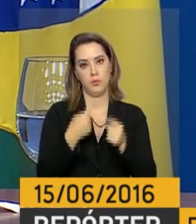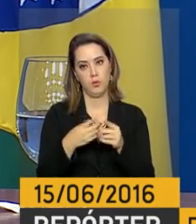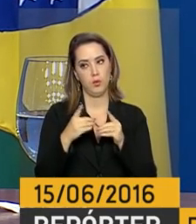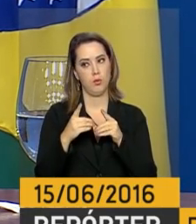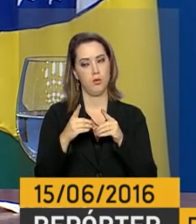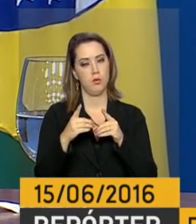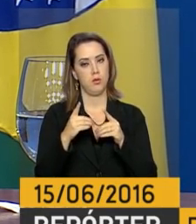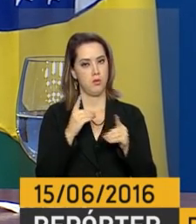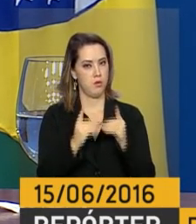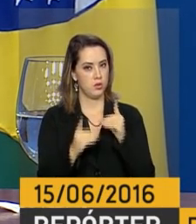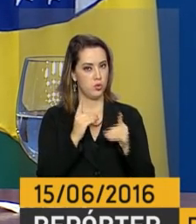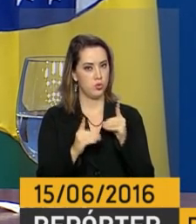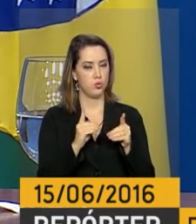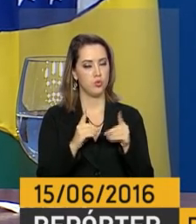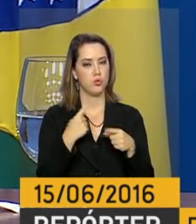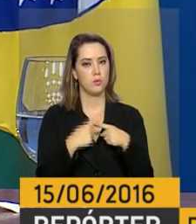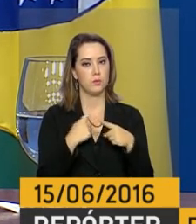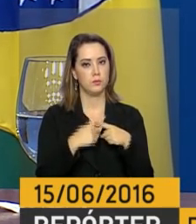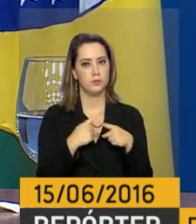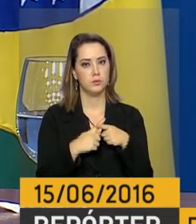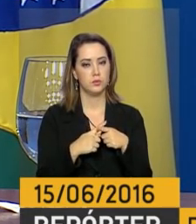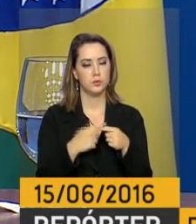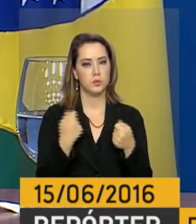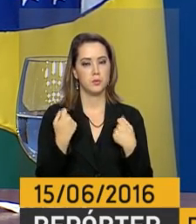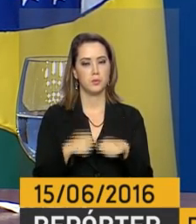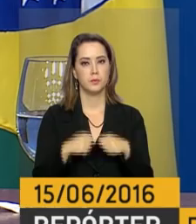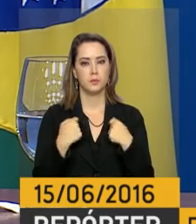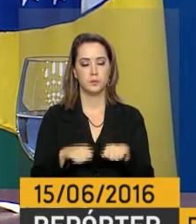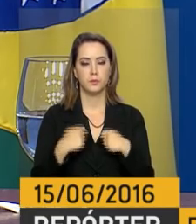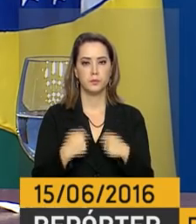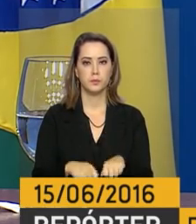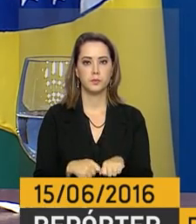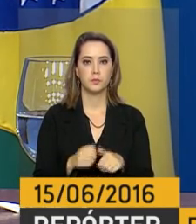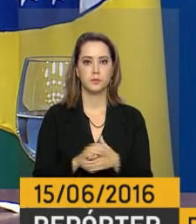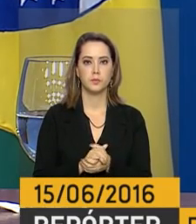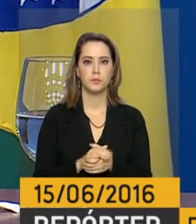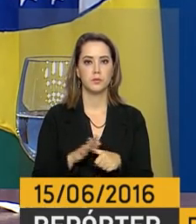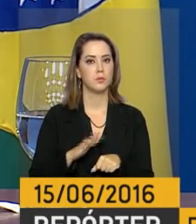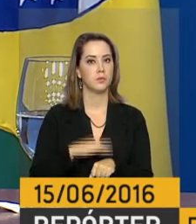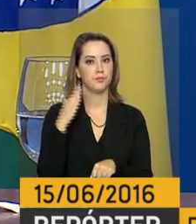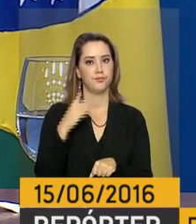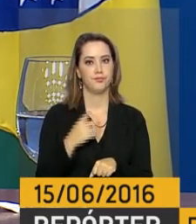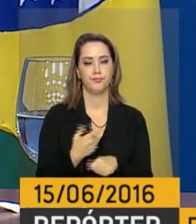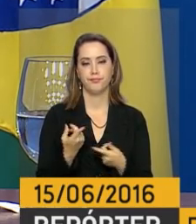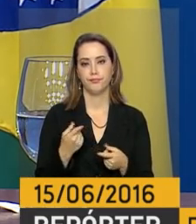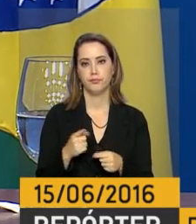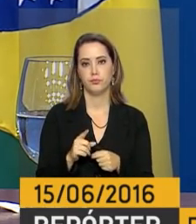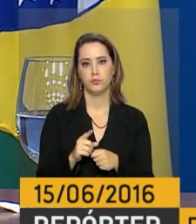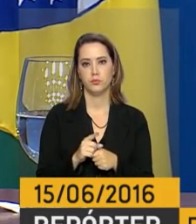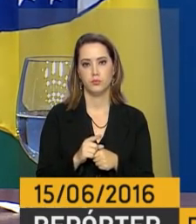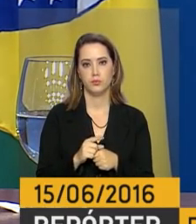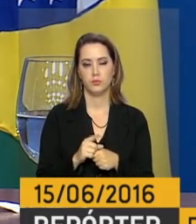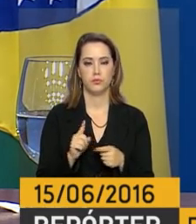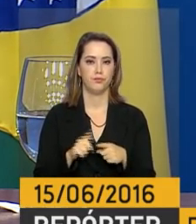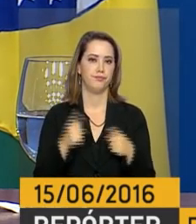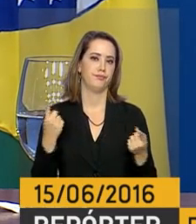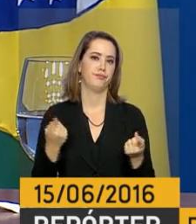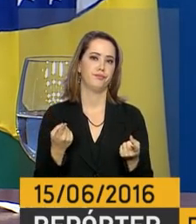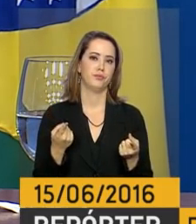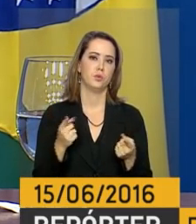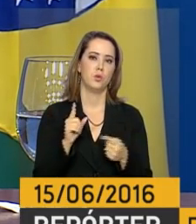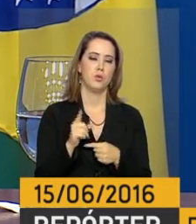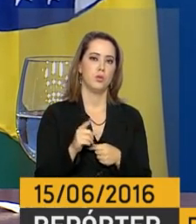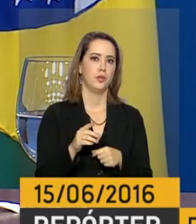quê? Porque é um item eh que merece, não é? Mais do que um item seguridade social de um